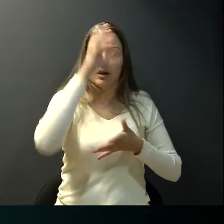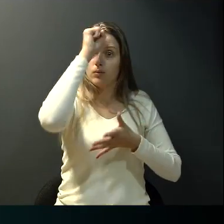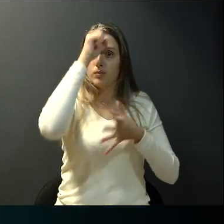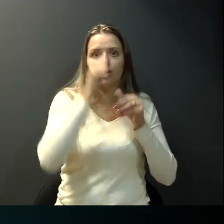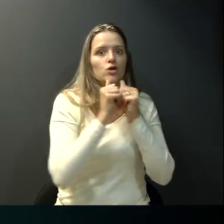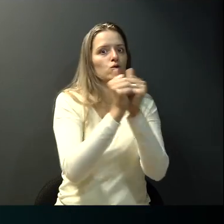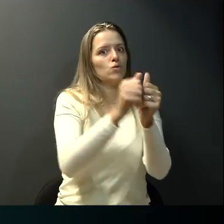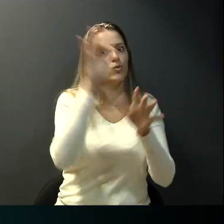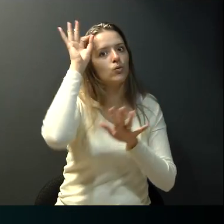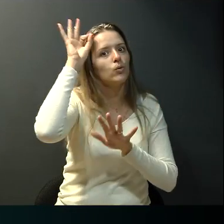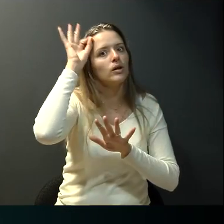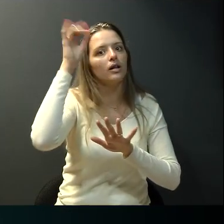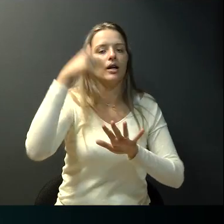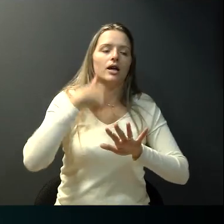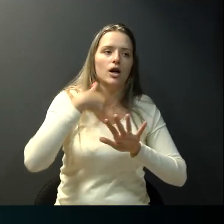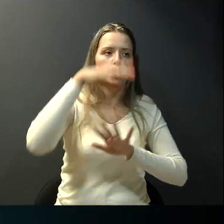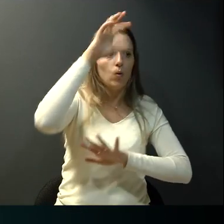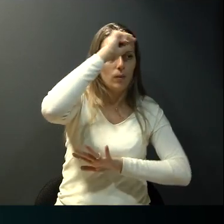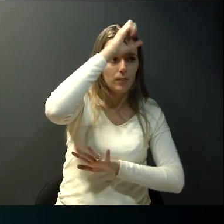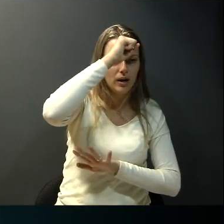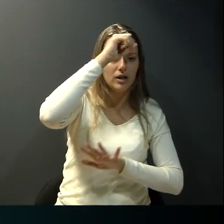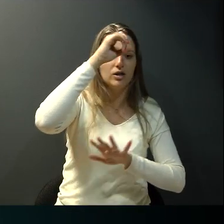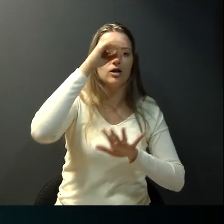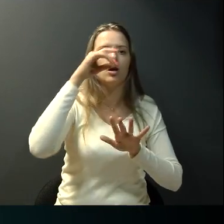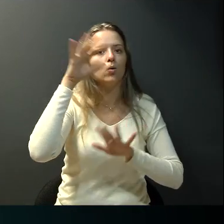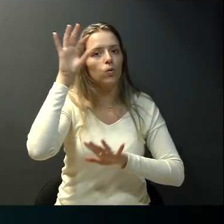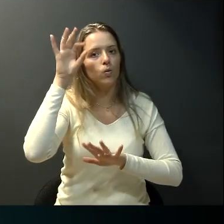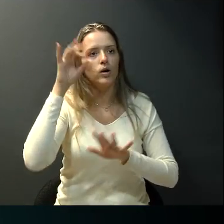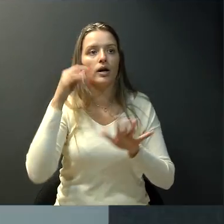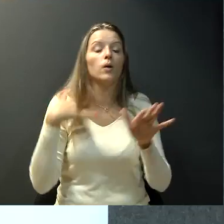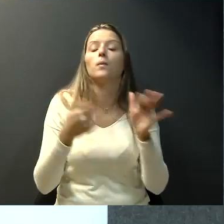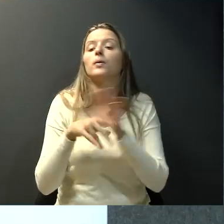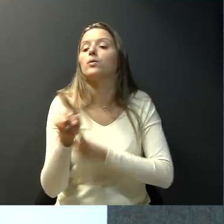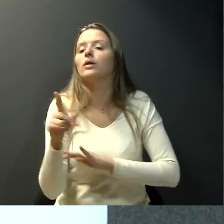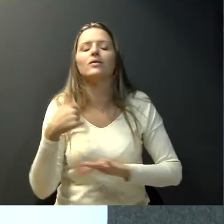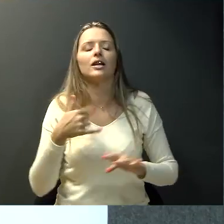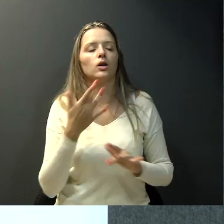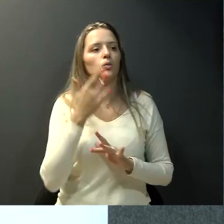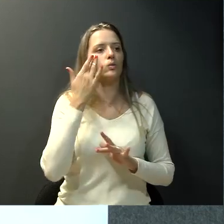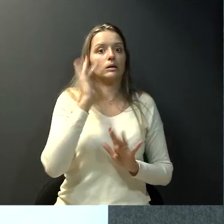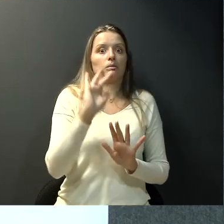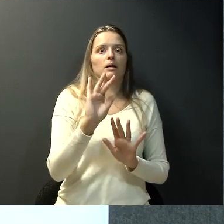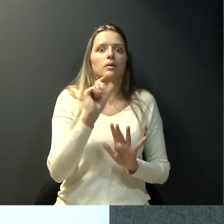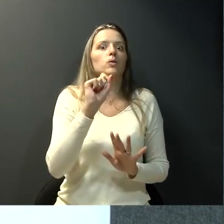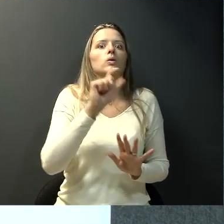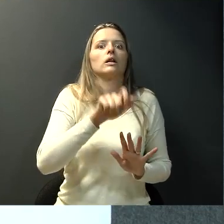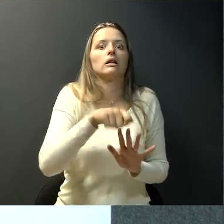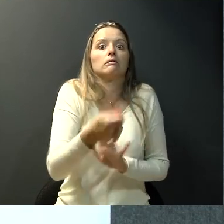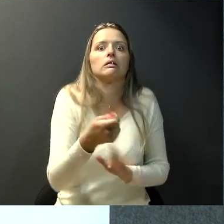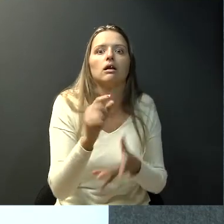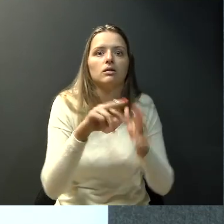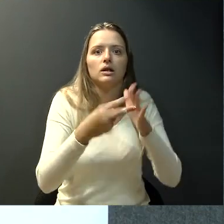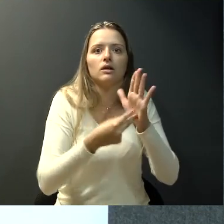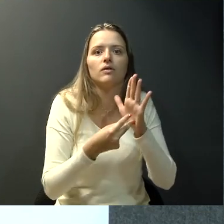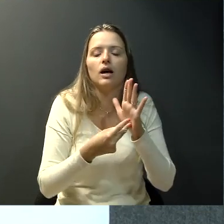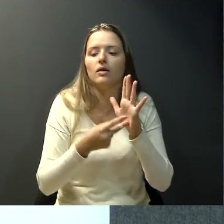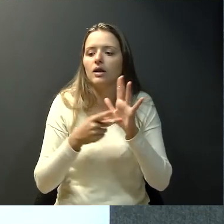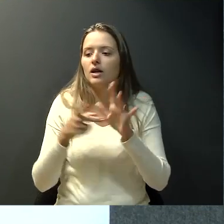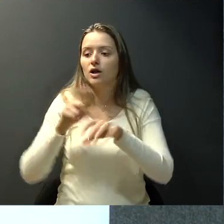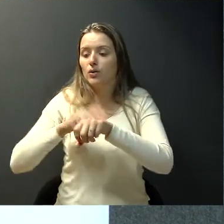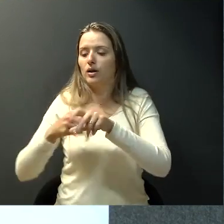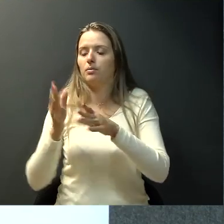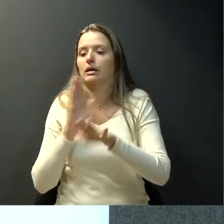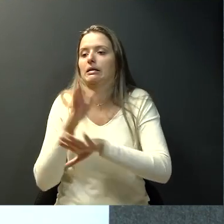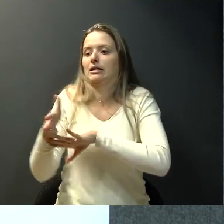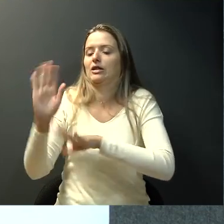Nós aprendemos junto. Ele aprendia um sinal, no outro dia ele me perguntava que sinal é esse, e eu não sabia. Corria com o Tibi, na época, com o Tibiriçá